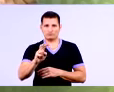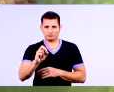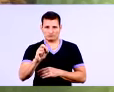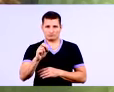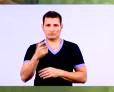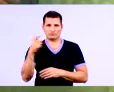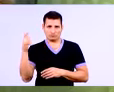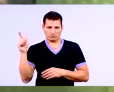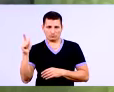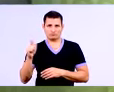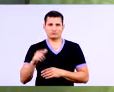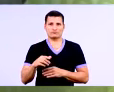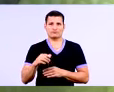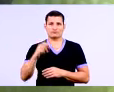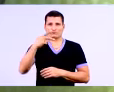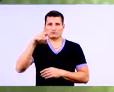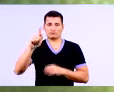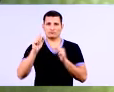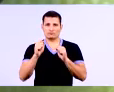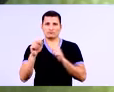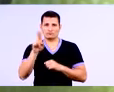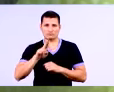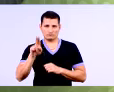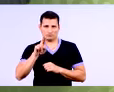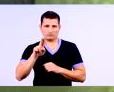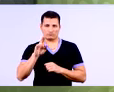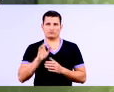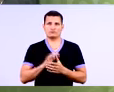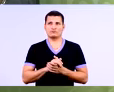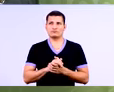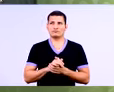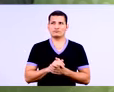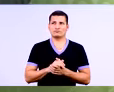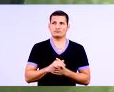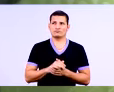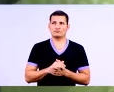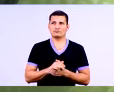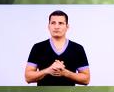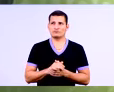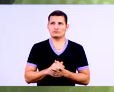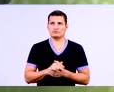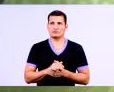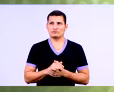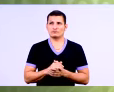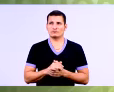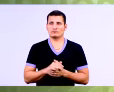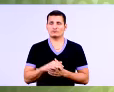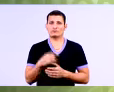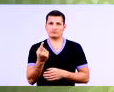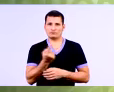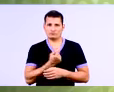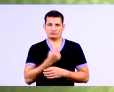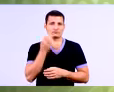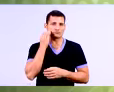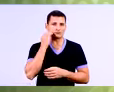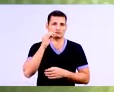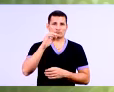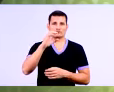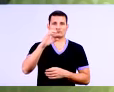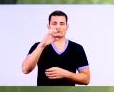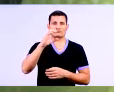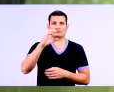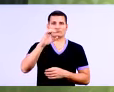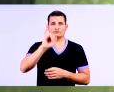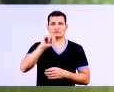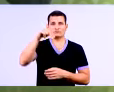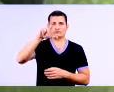só declarar dentro da minha página HTML. Nós trabalharemos com a estilização inline. Como eu disse agora há